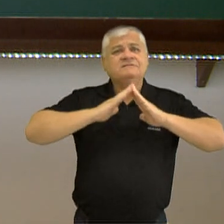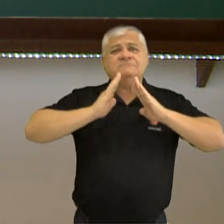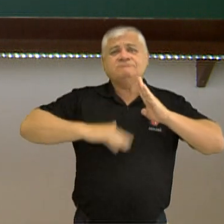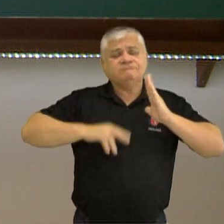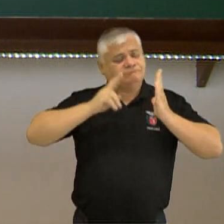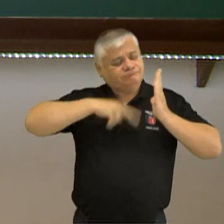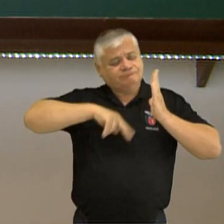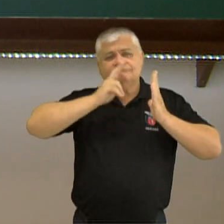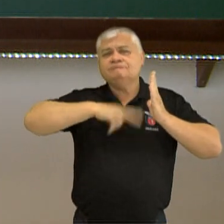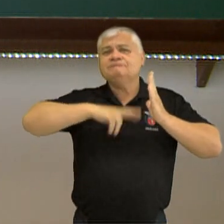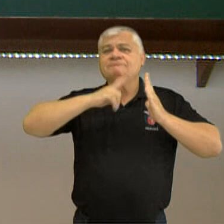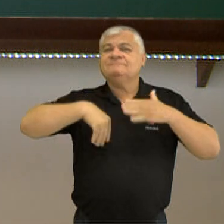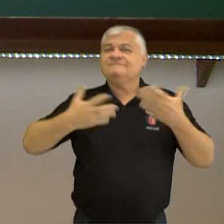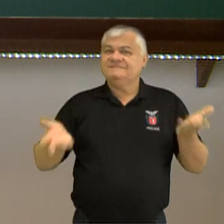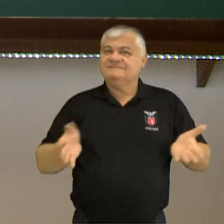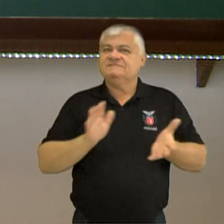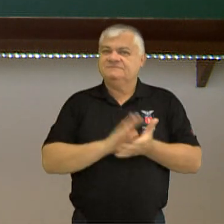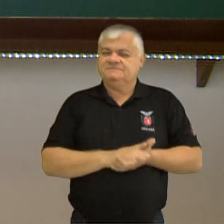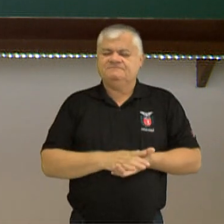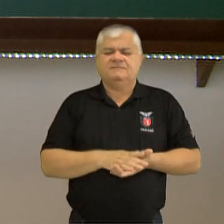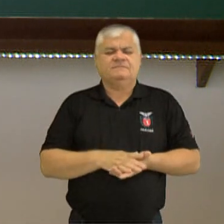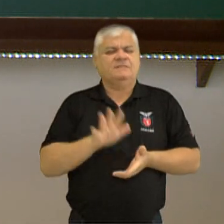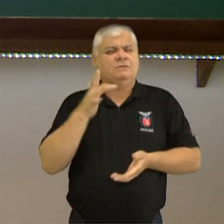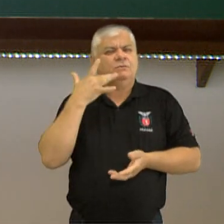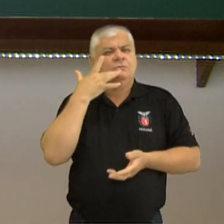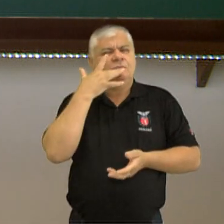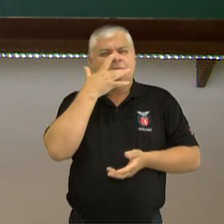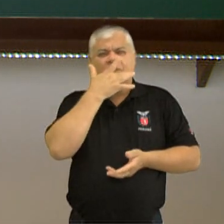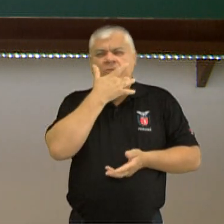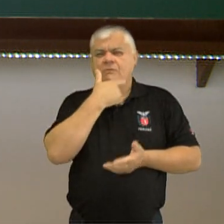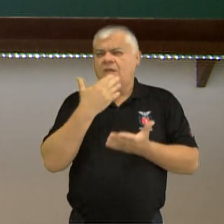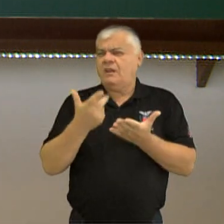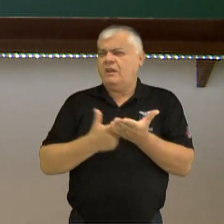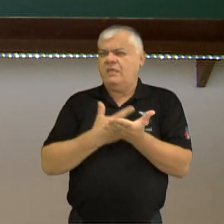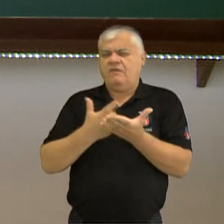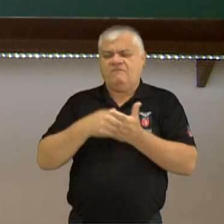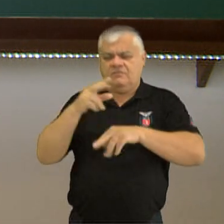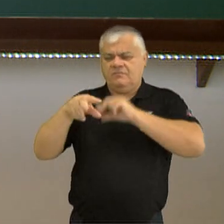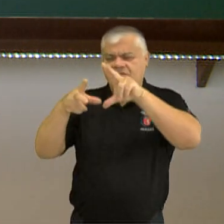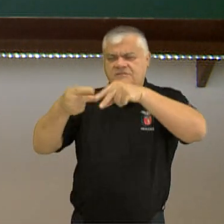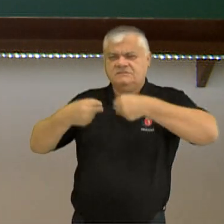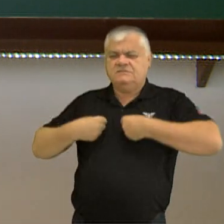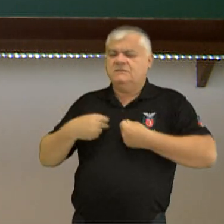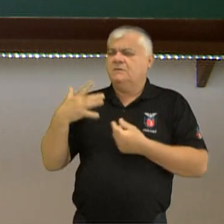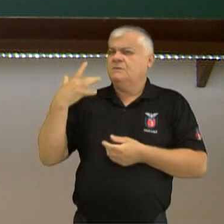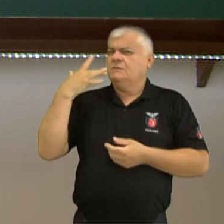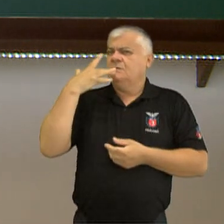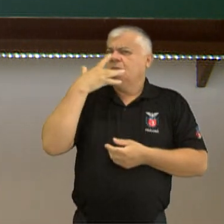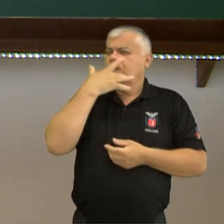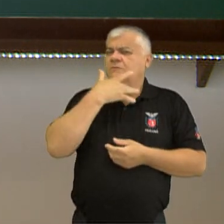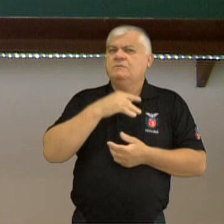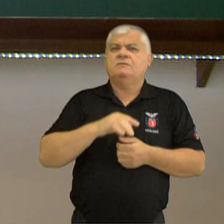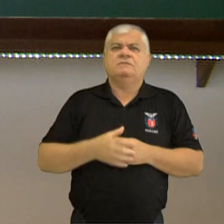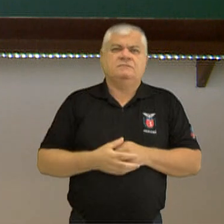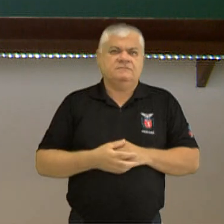casa, né? Aliás, como é gostoso ganhar livro de presente, hein? Já parou para pensar nisso? Oh, coisa